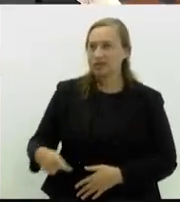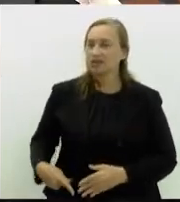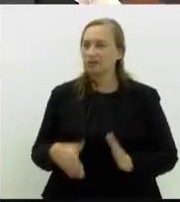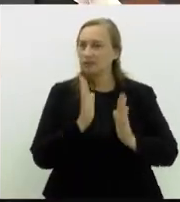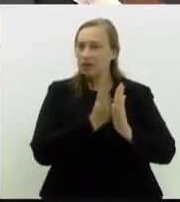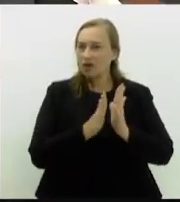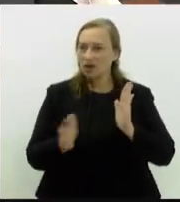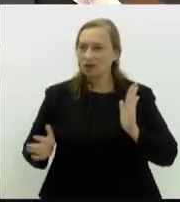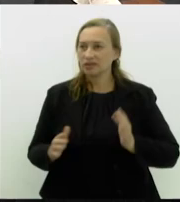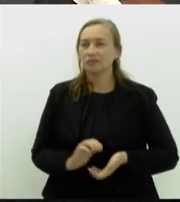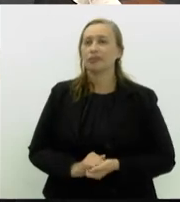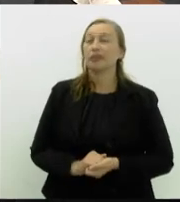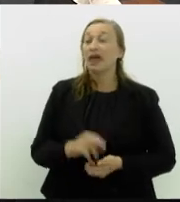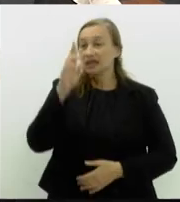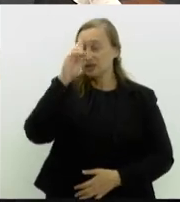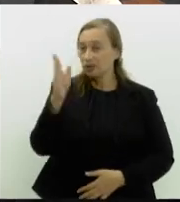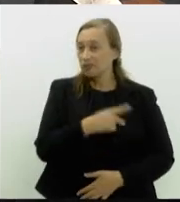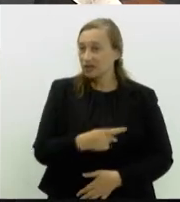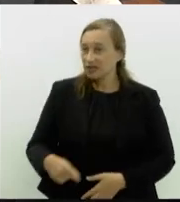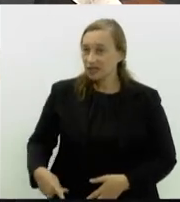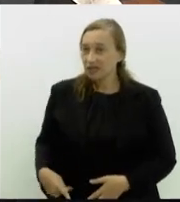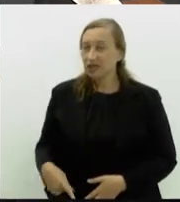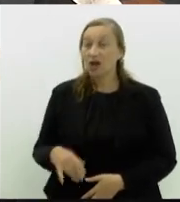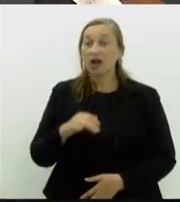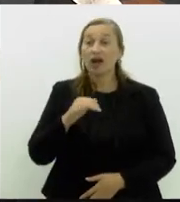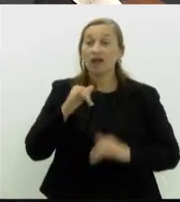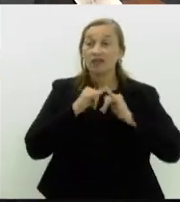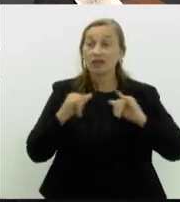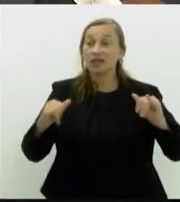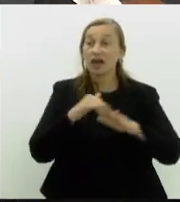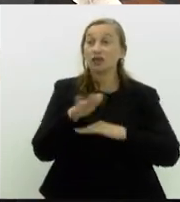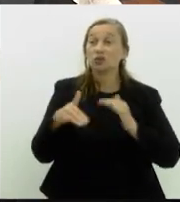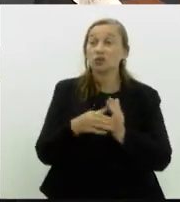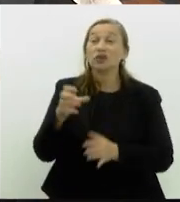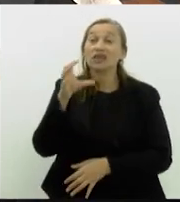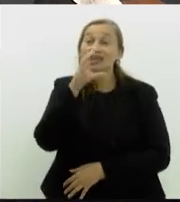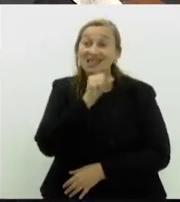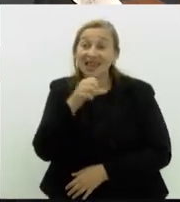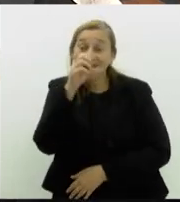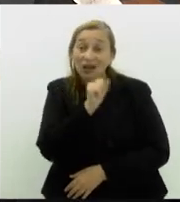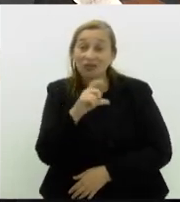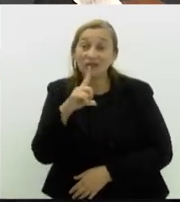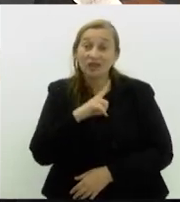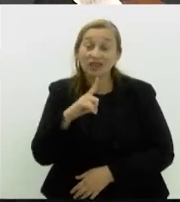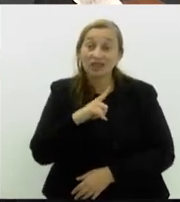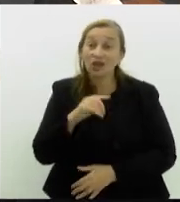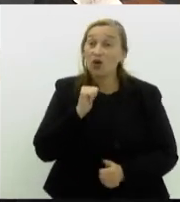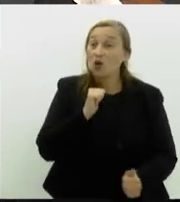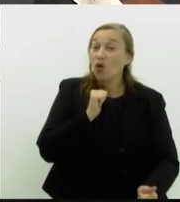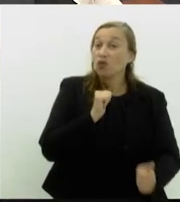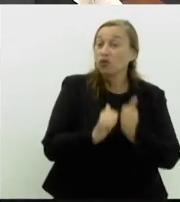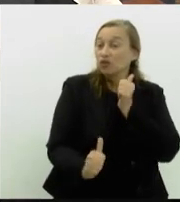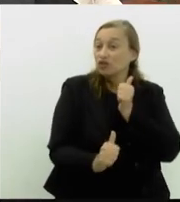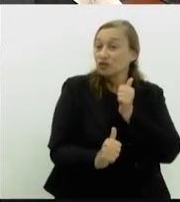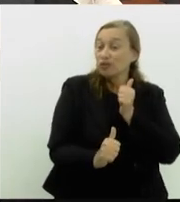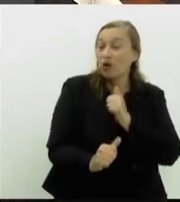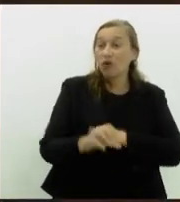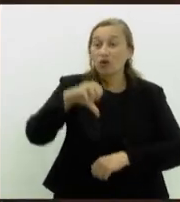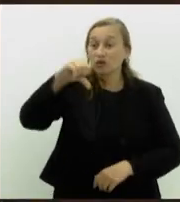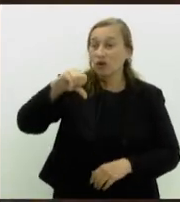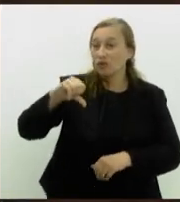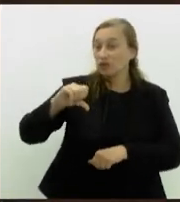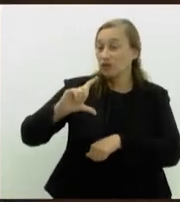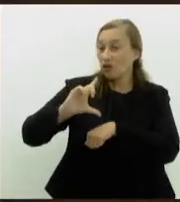presidente. Senhor presidente, avisar a todos aí que sábado vai ter o futebol 9 horas no Ninho do